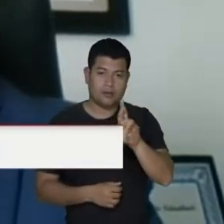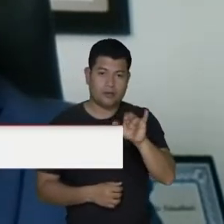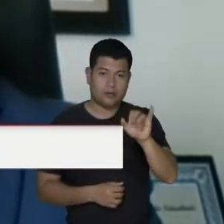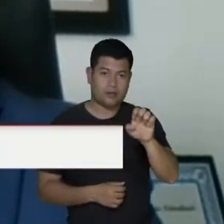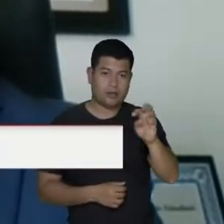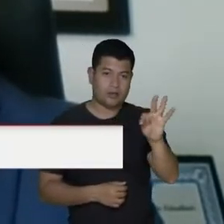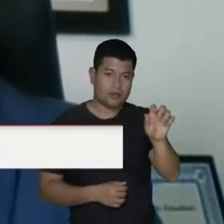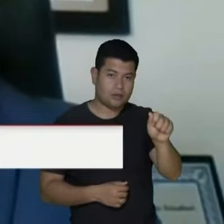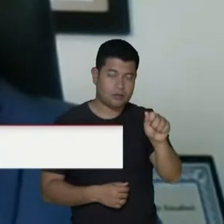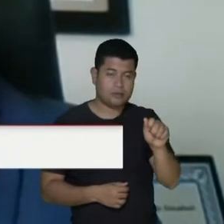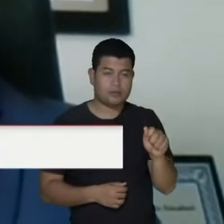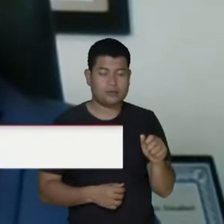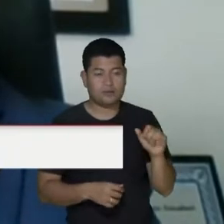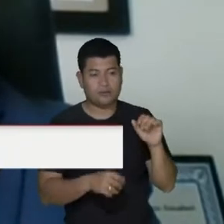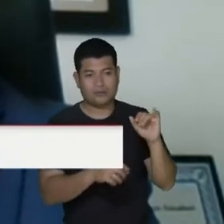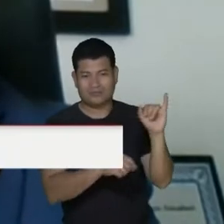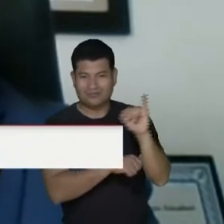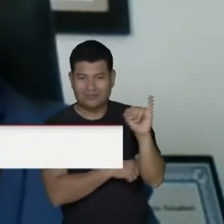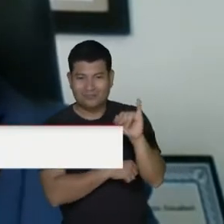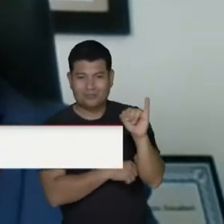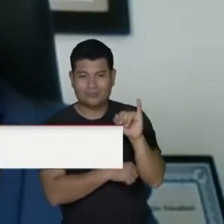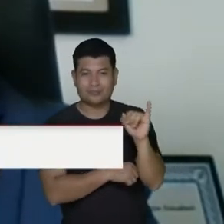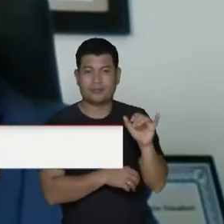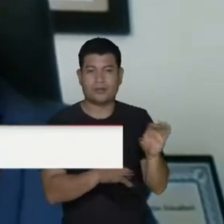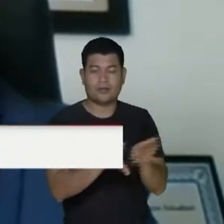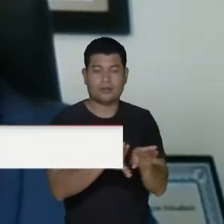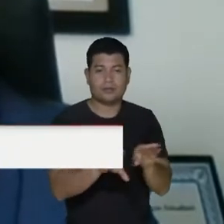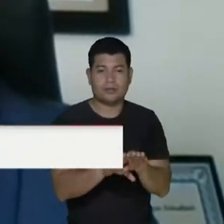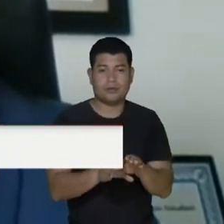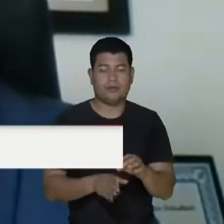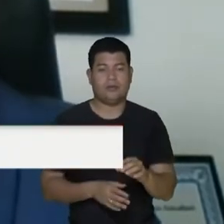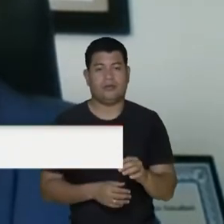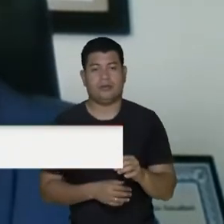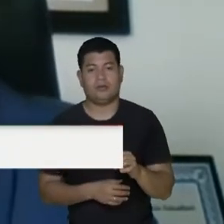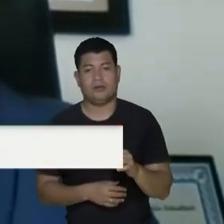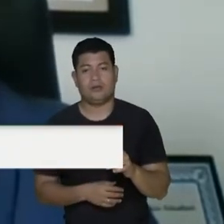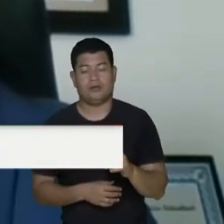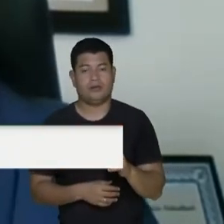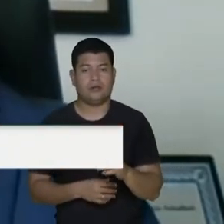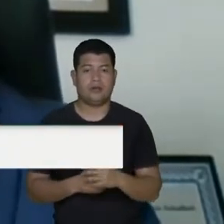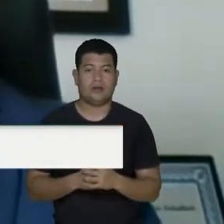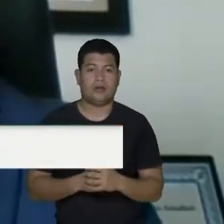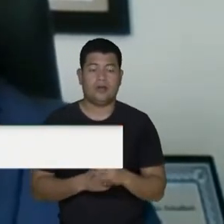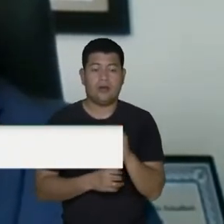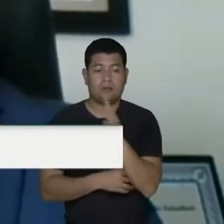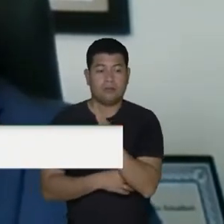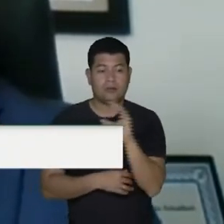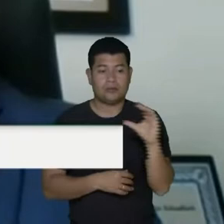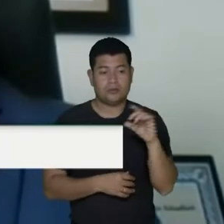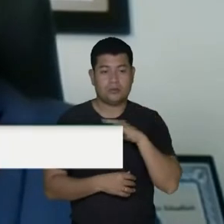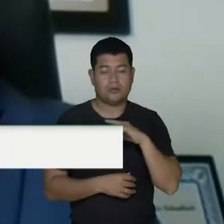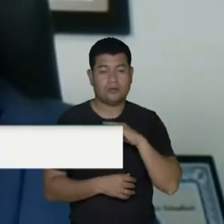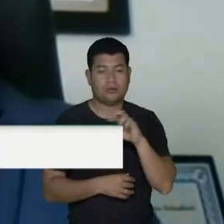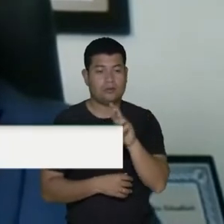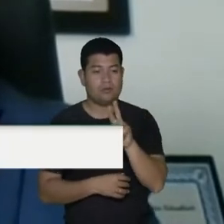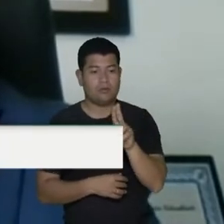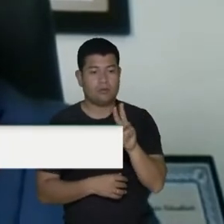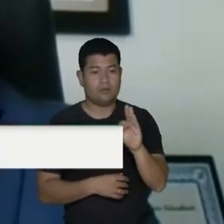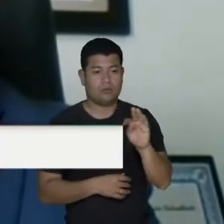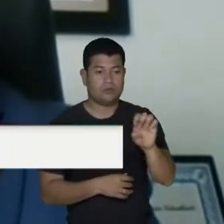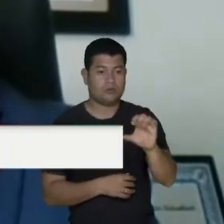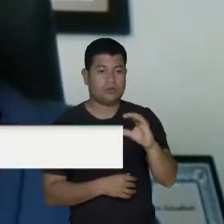em Itajaí nós temos o Ruth Cardoso Itajaí em Balneário temos